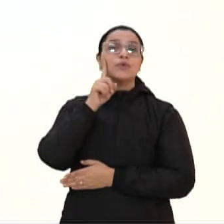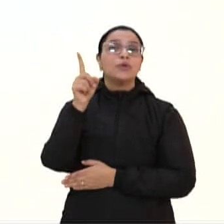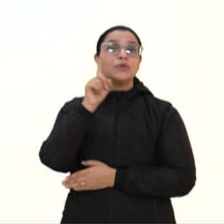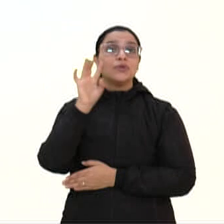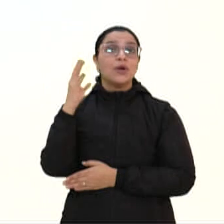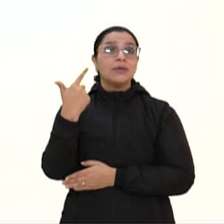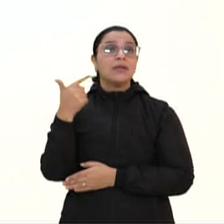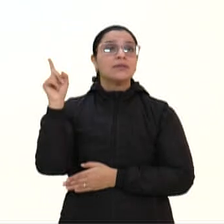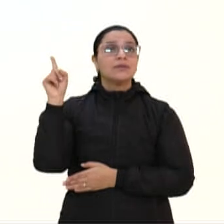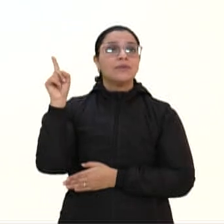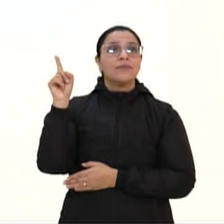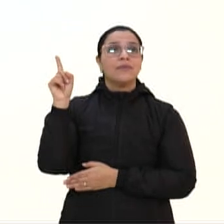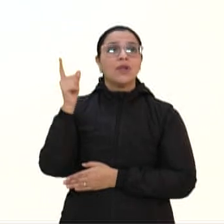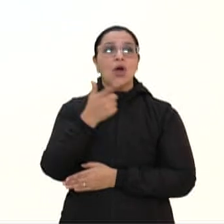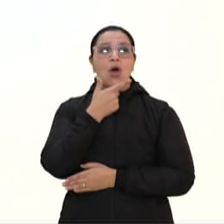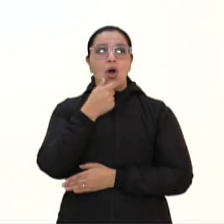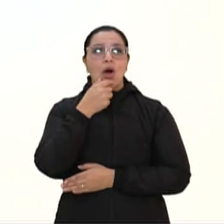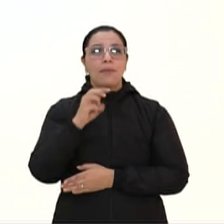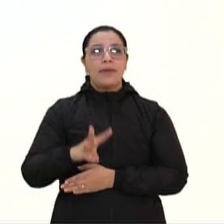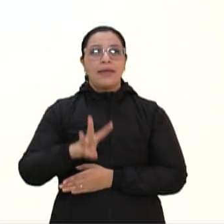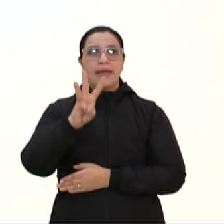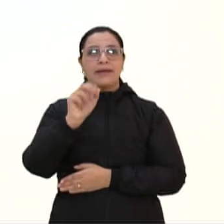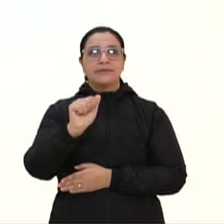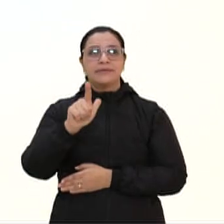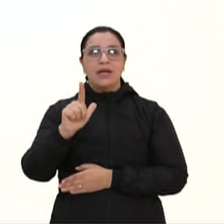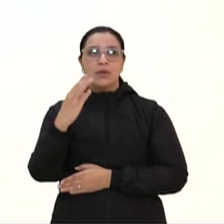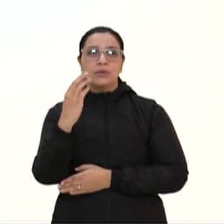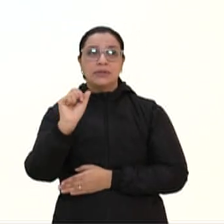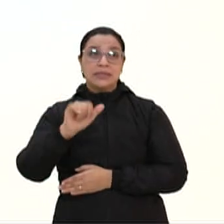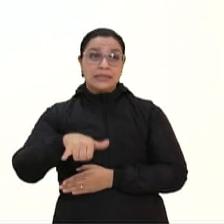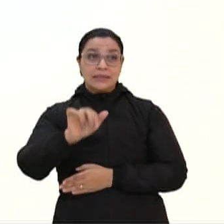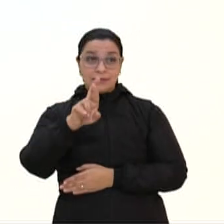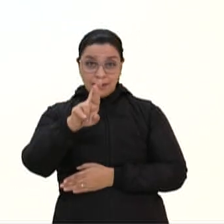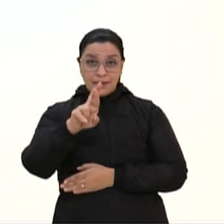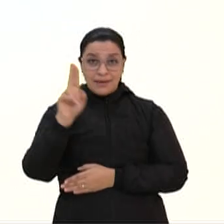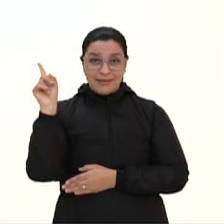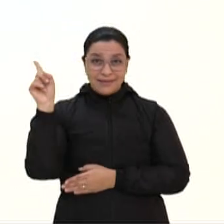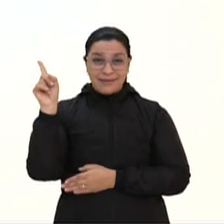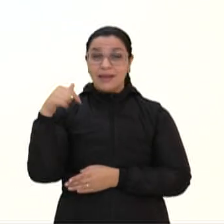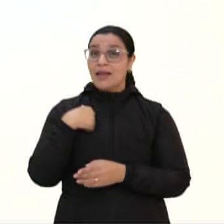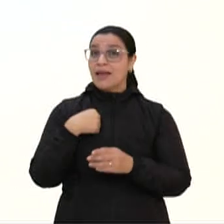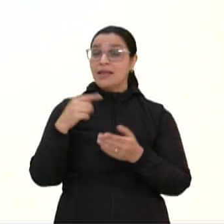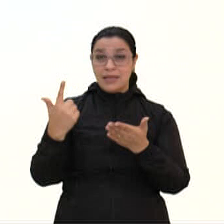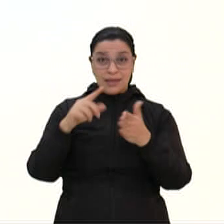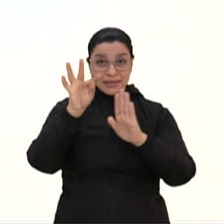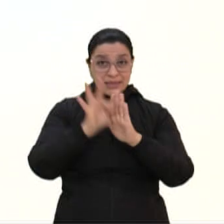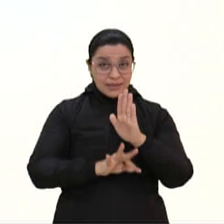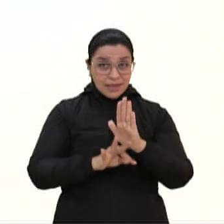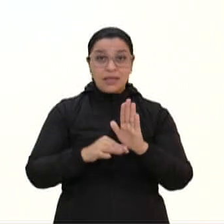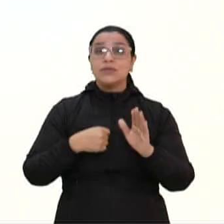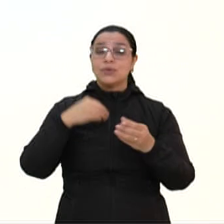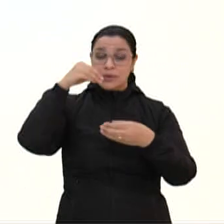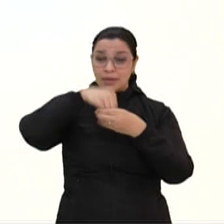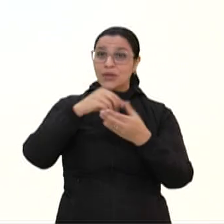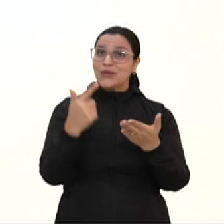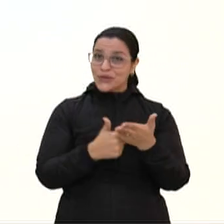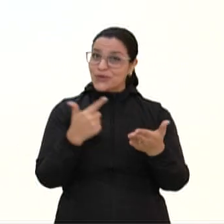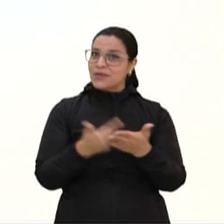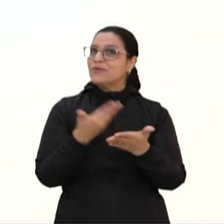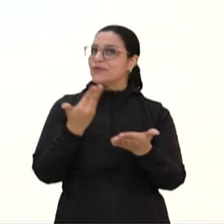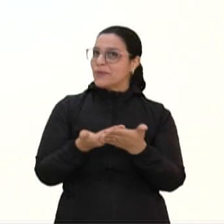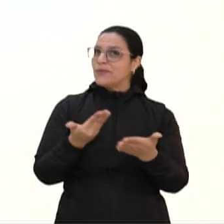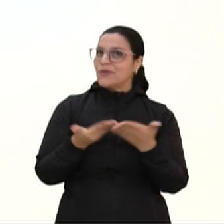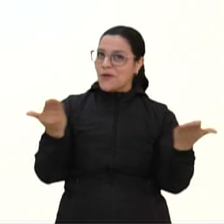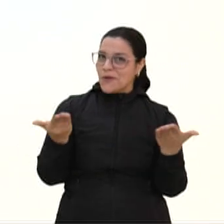que é do Valcer Carrasco, que essa uma das crônicas que está aqui, nós vamos trabalhar na aula de